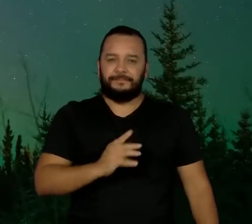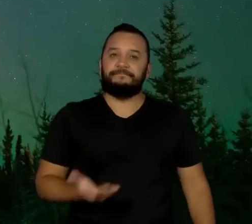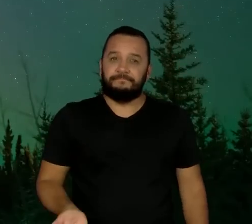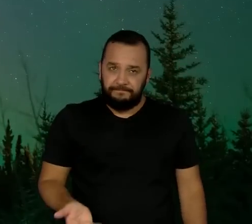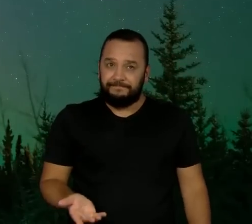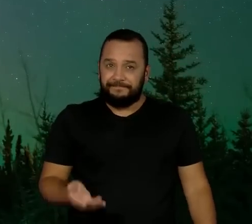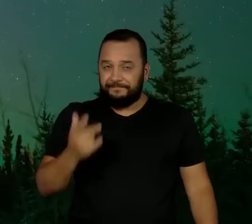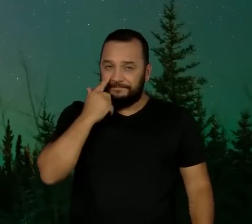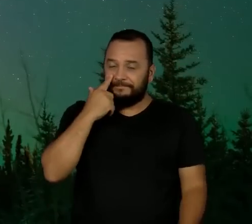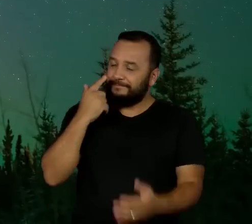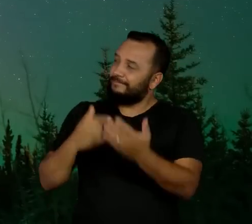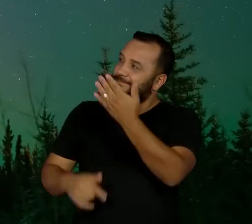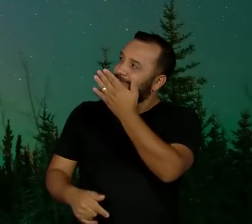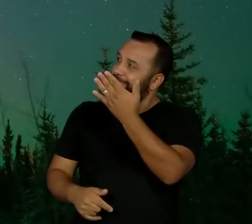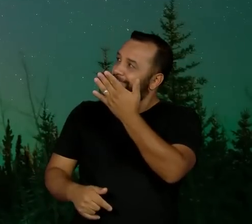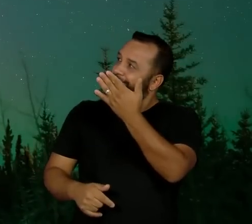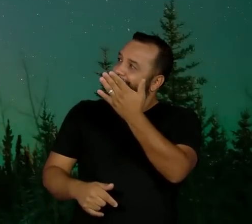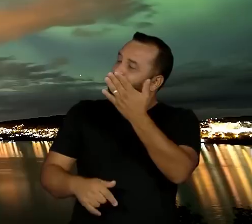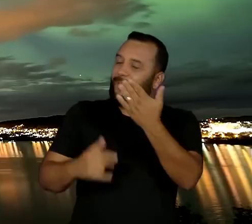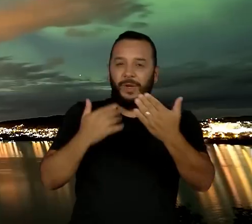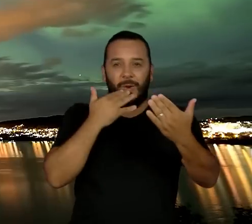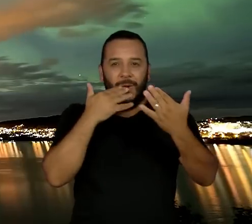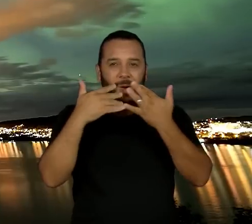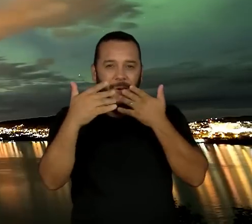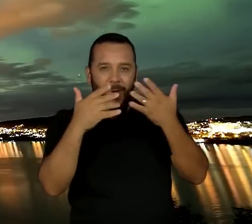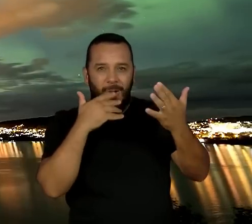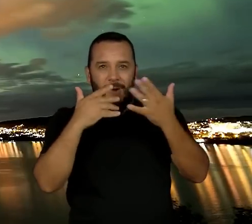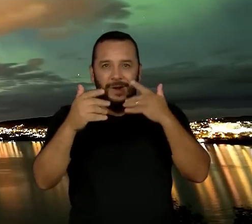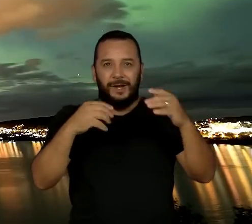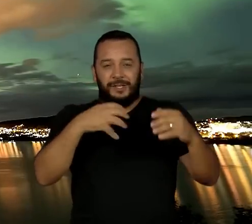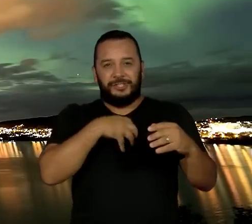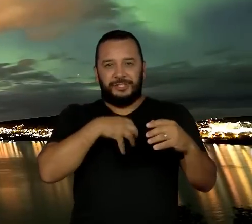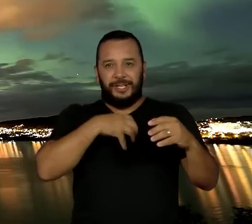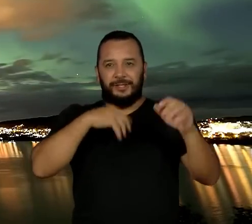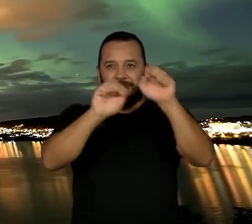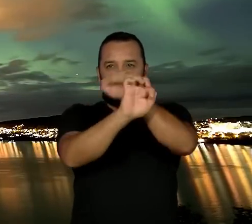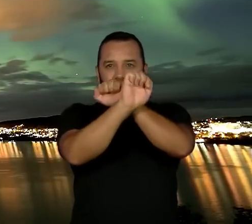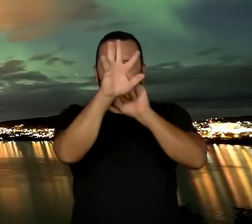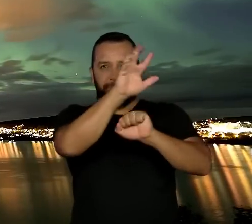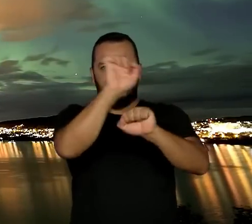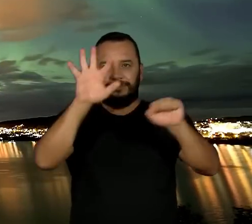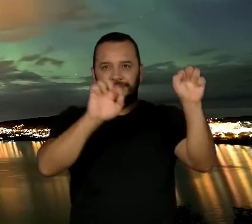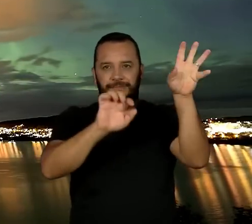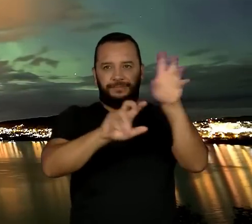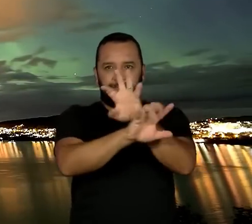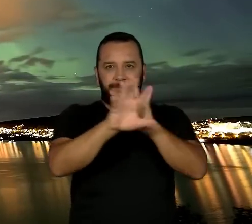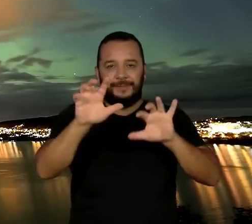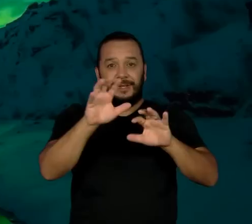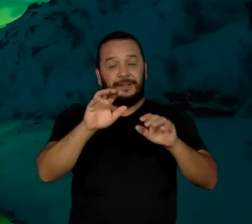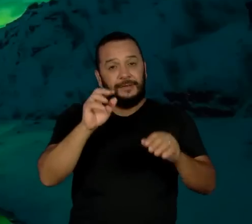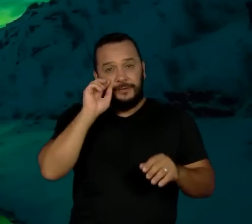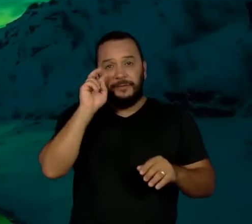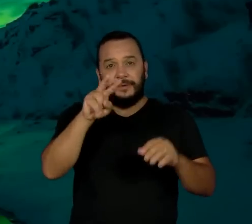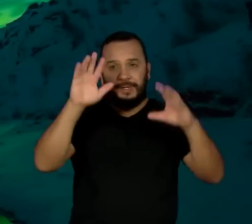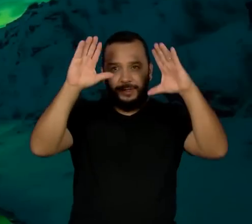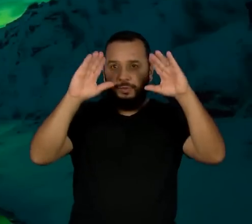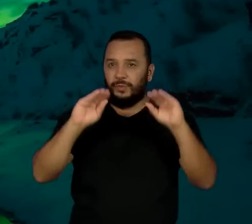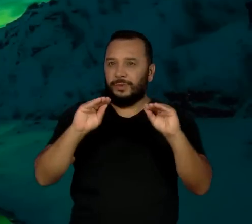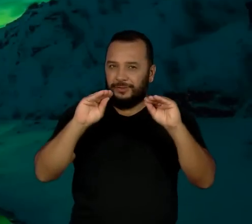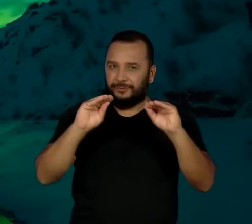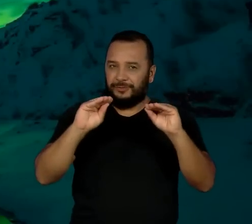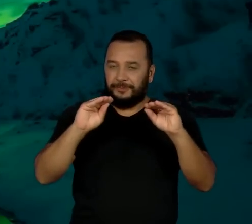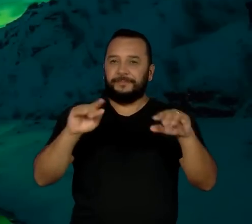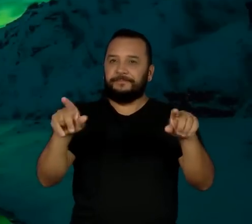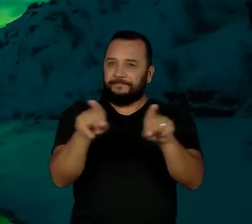Os desenhos luminosos no céu, com cores e formatos diferentes, são visíveis à noite e ocorrem a uma